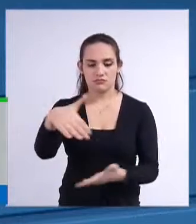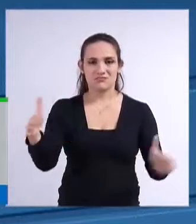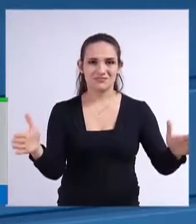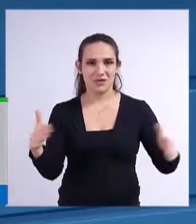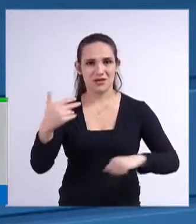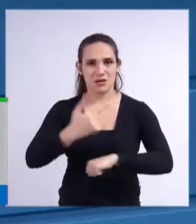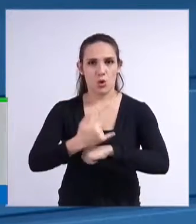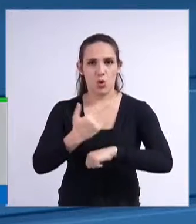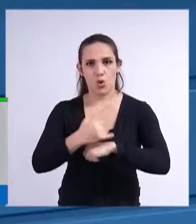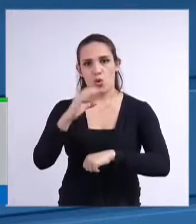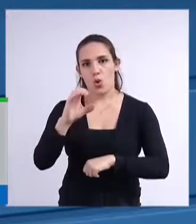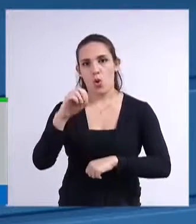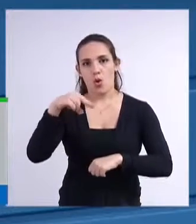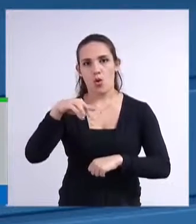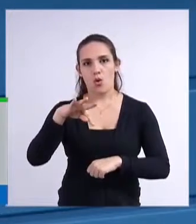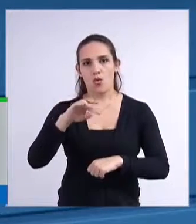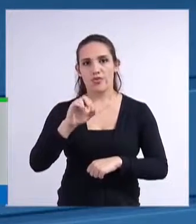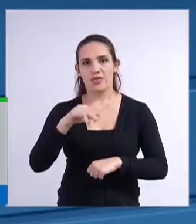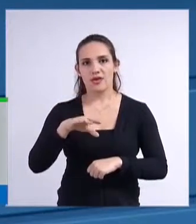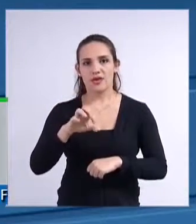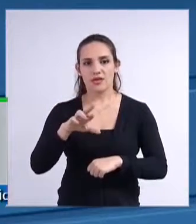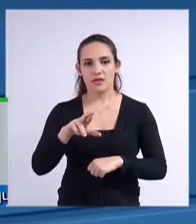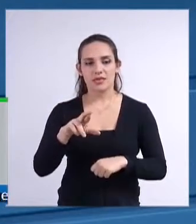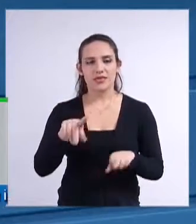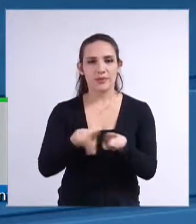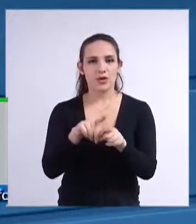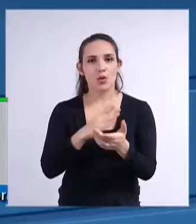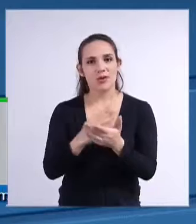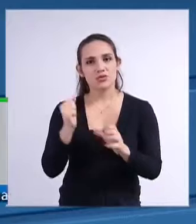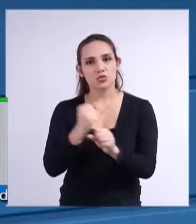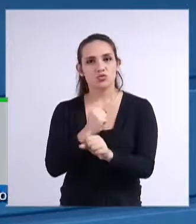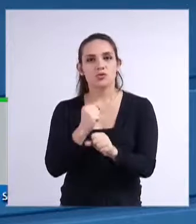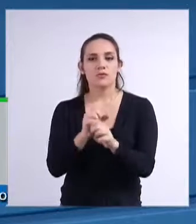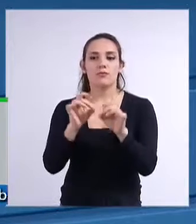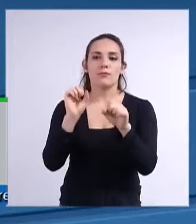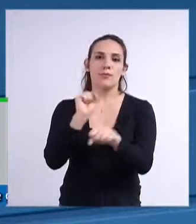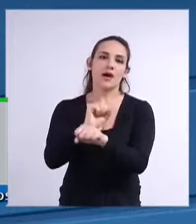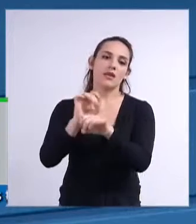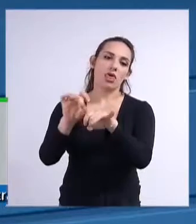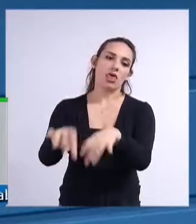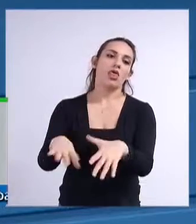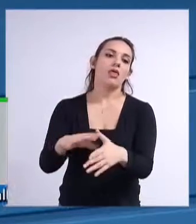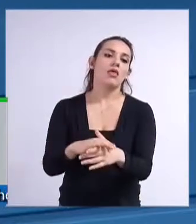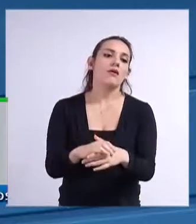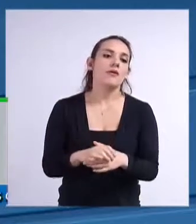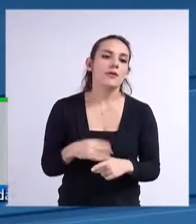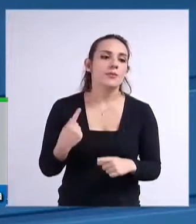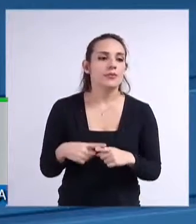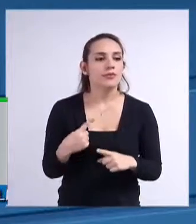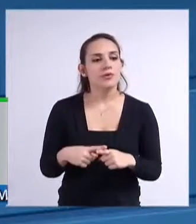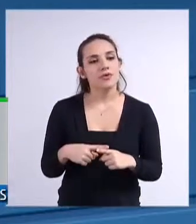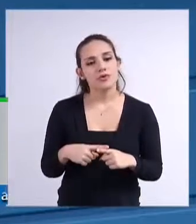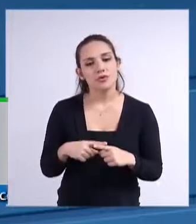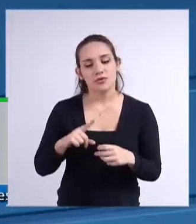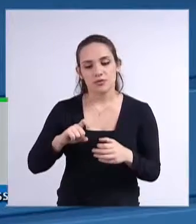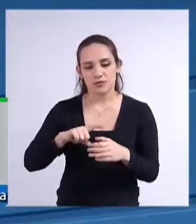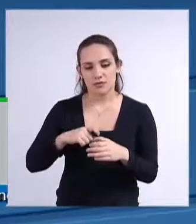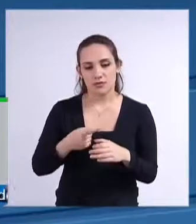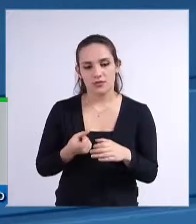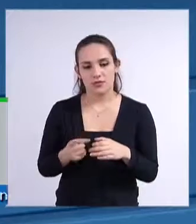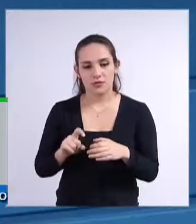construções abandonadas. A larva, como Vossa Excelência sabe, ela perdura o ano